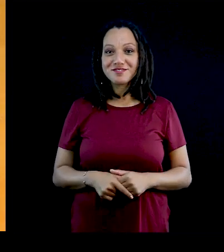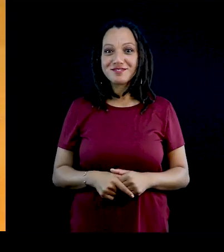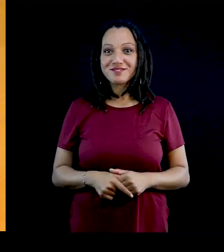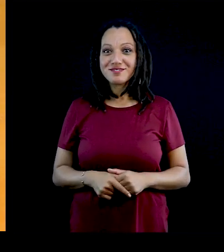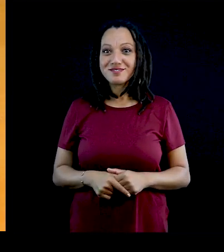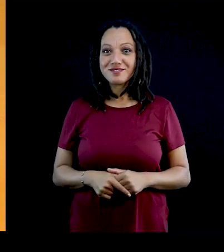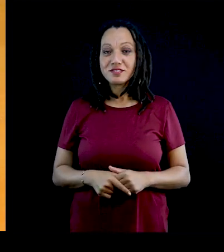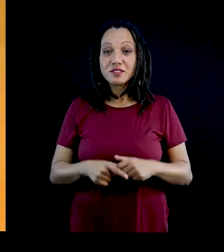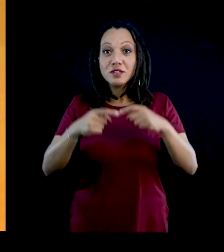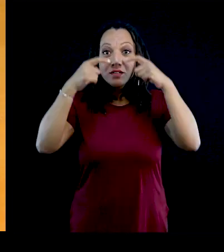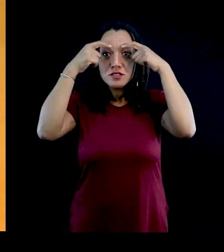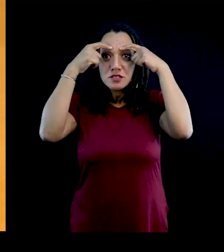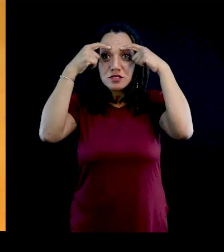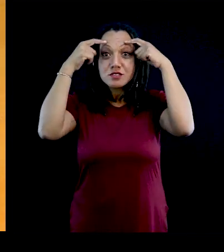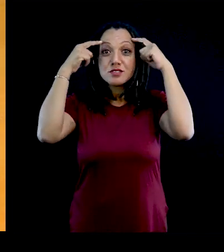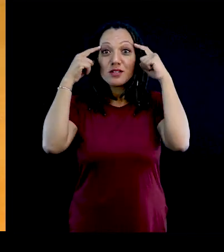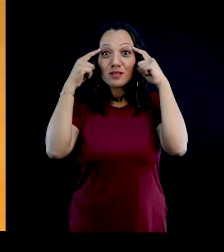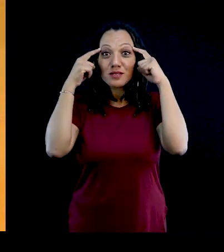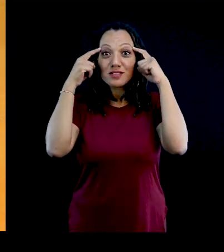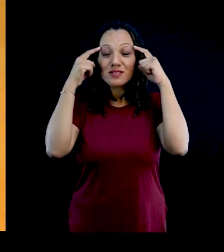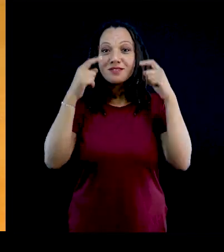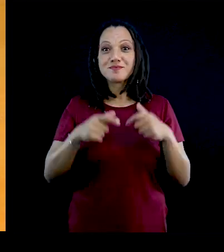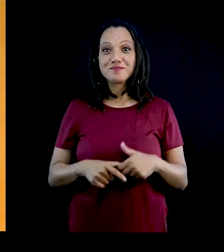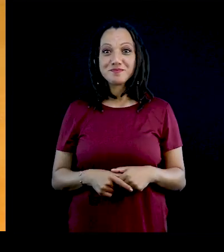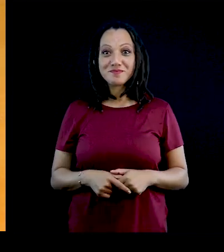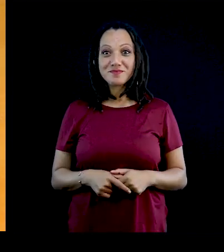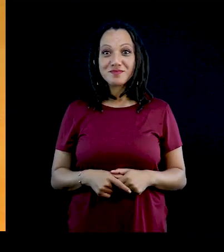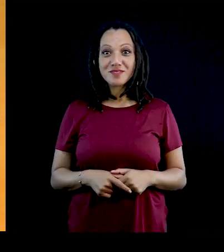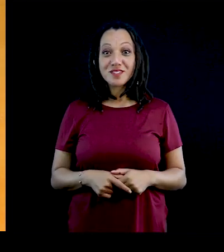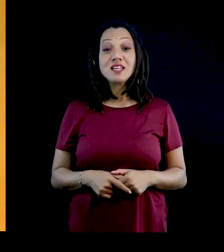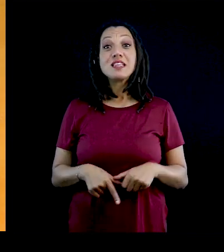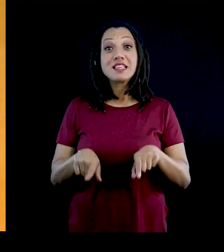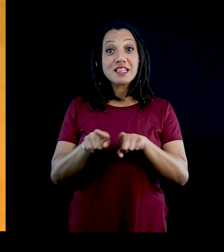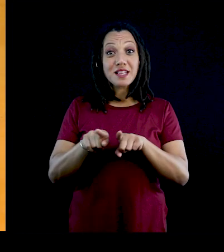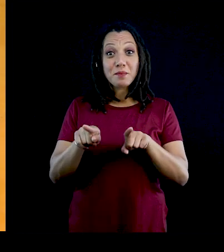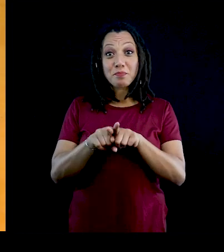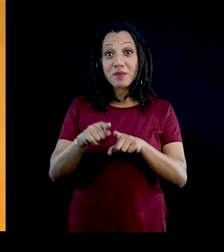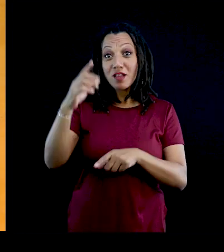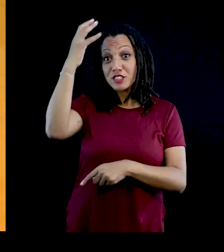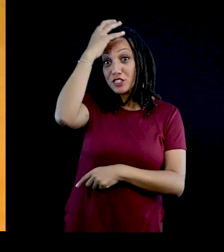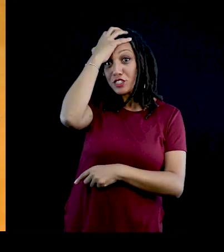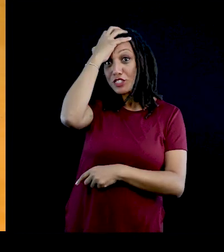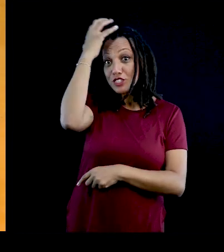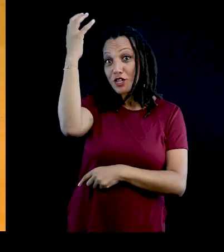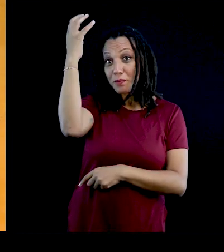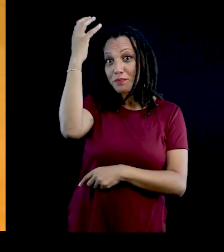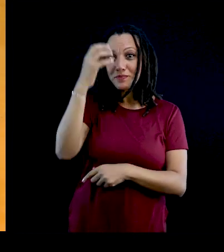a sobrancelha e vou colocar um chapéu para ele.